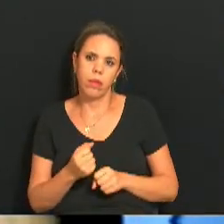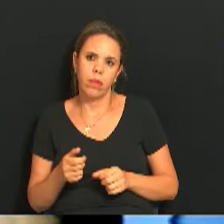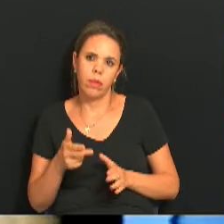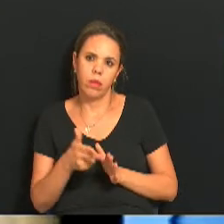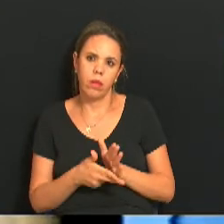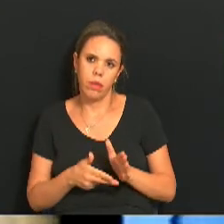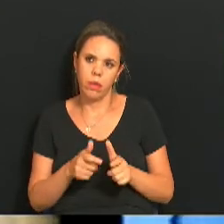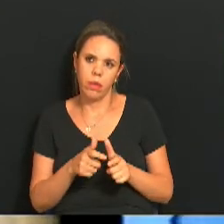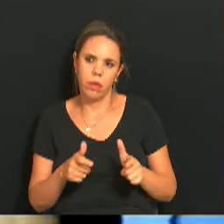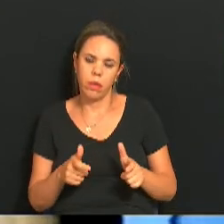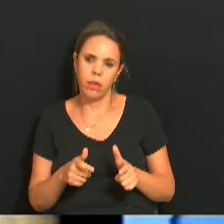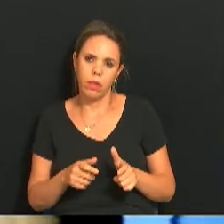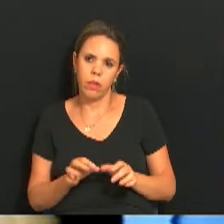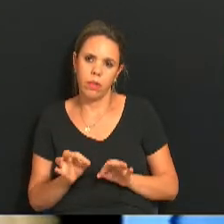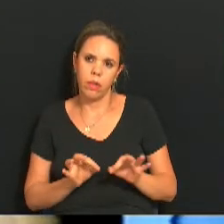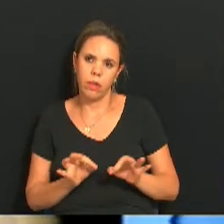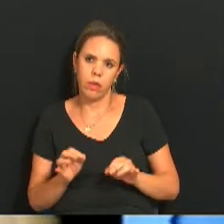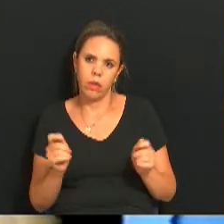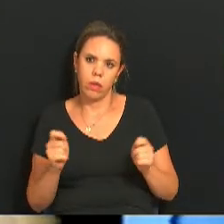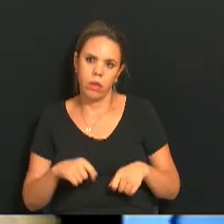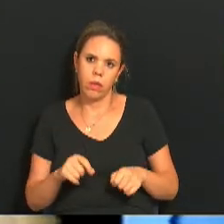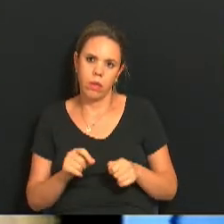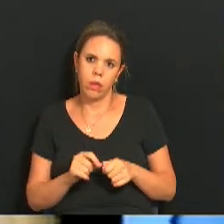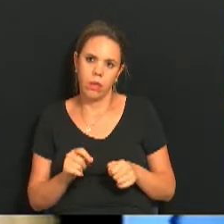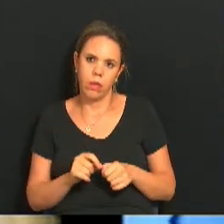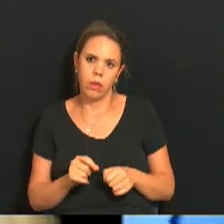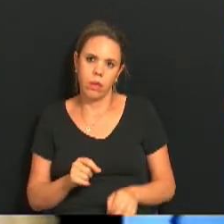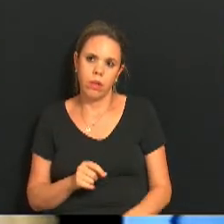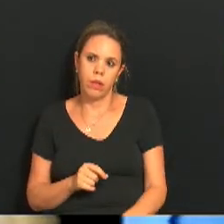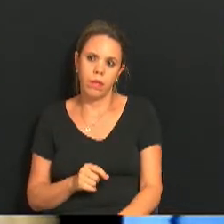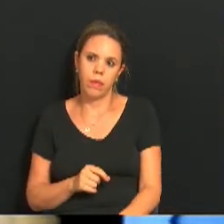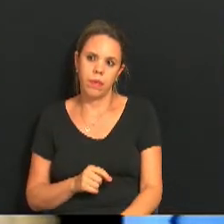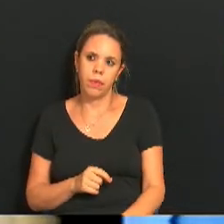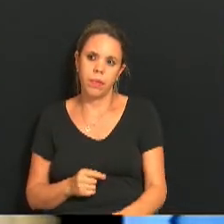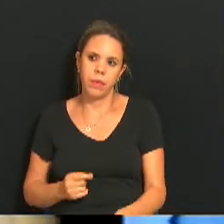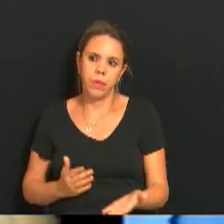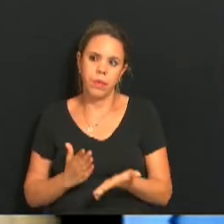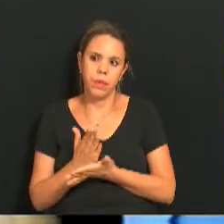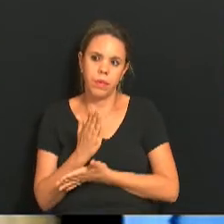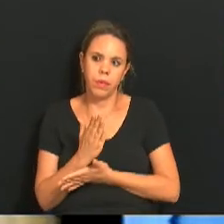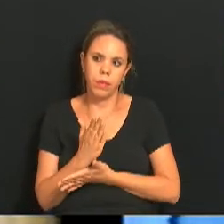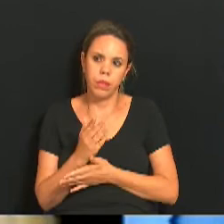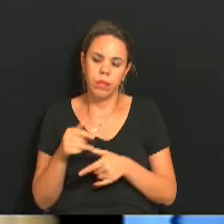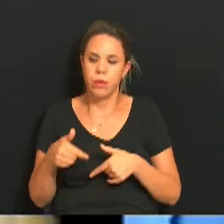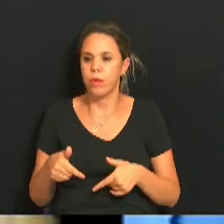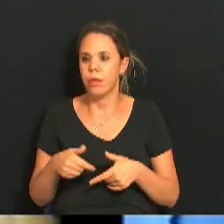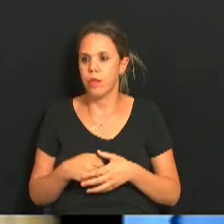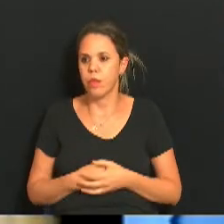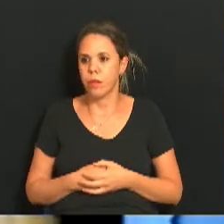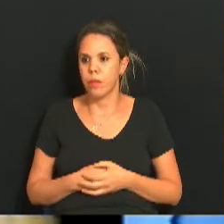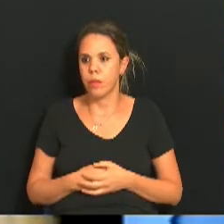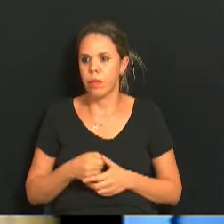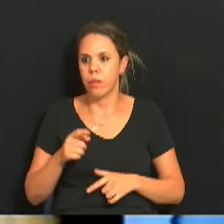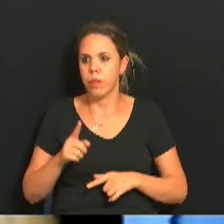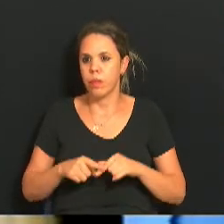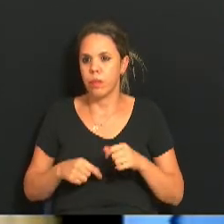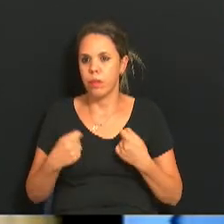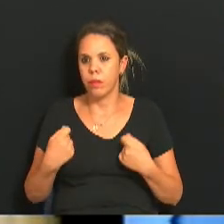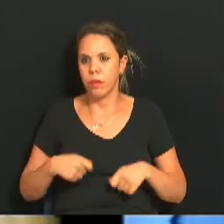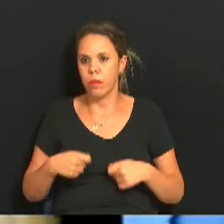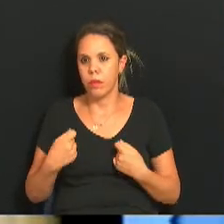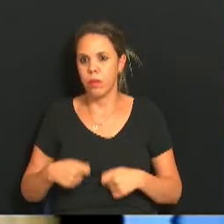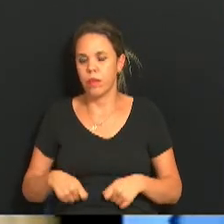é é possível a aprovação de uma intervenção aí desses bens eles precisam